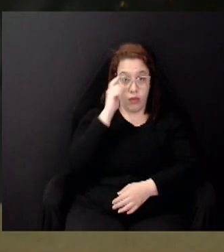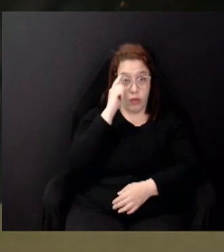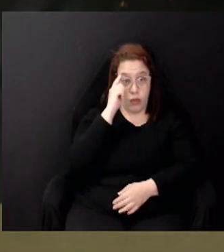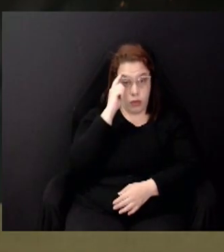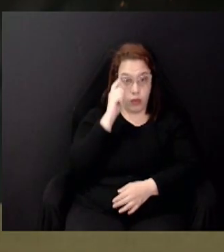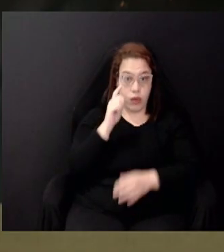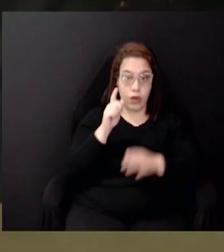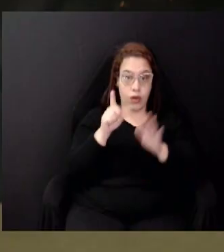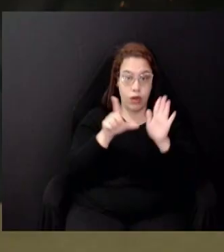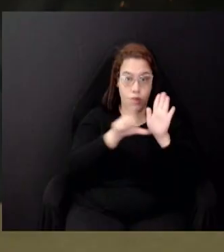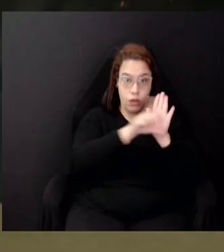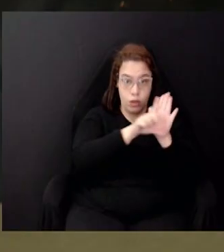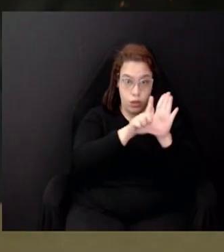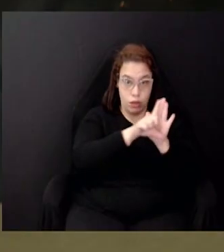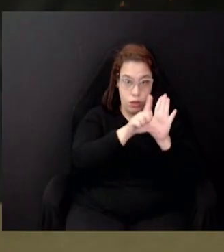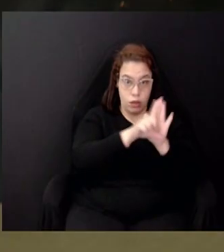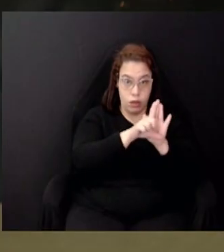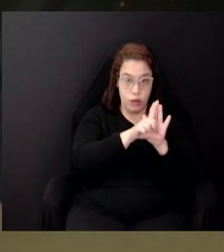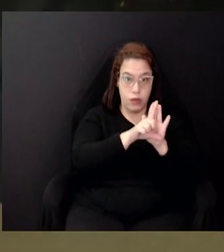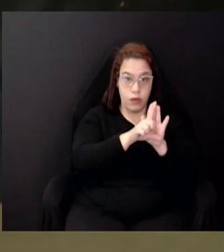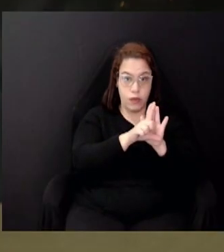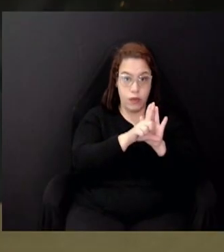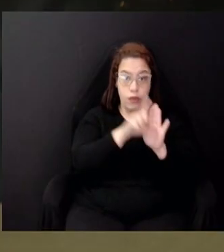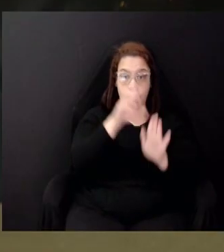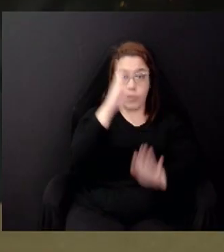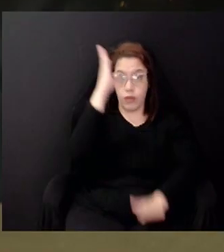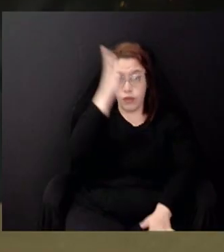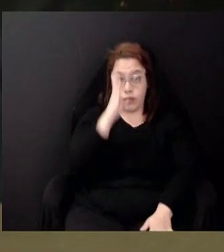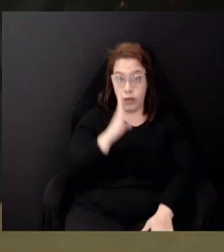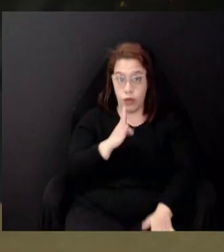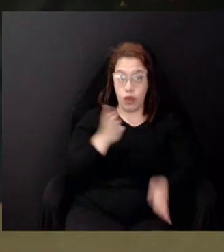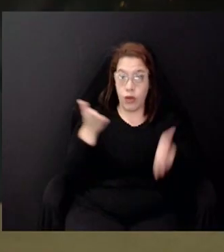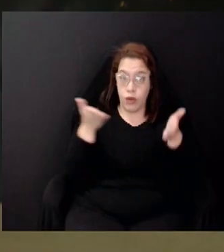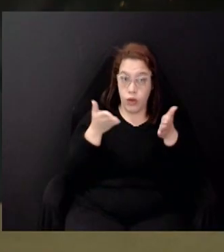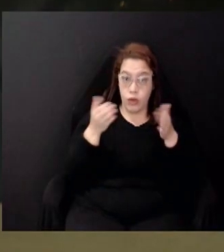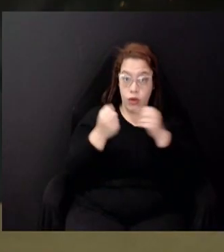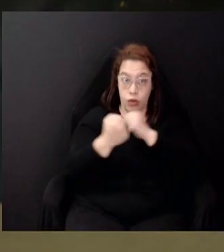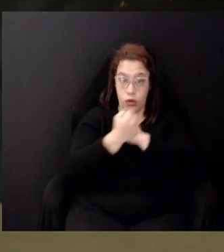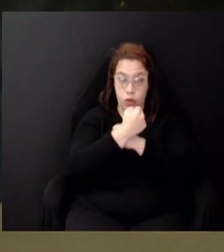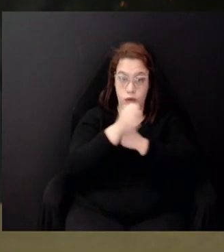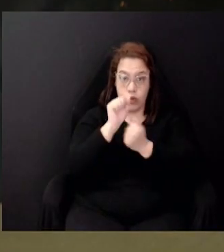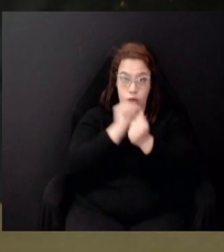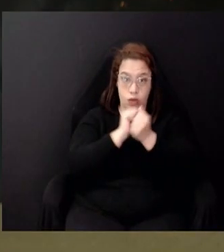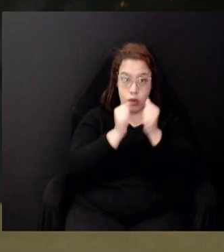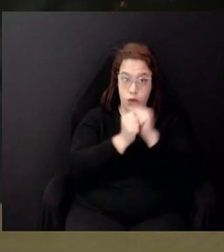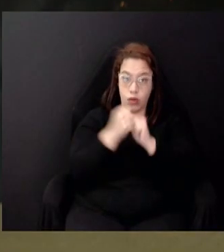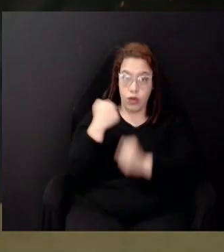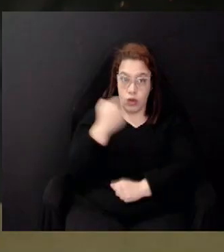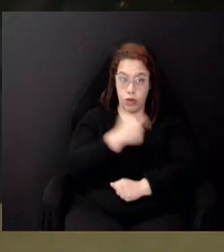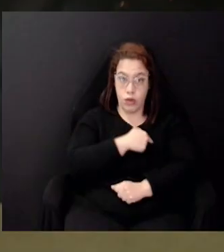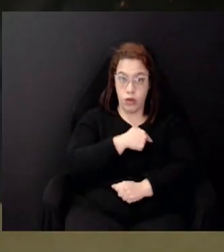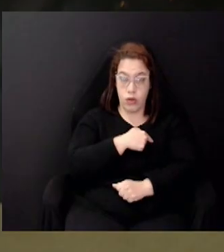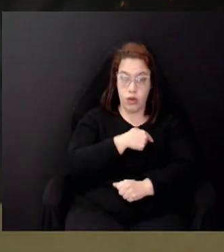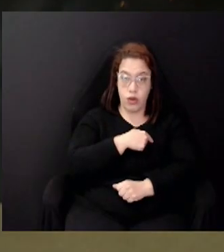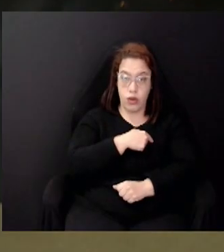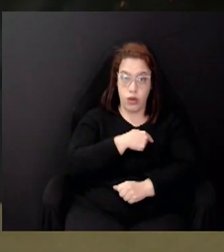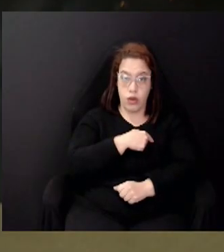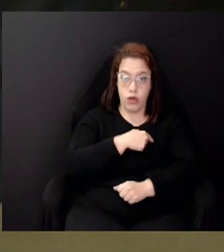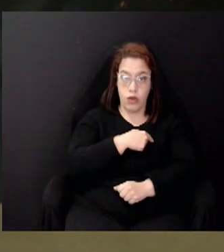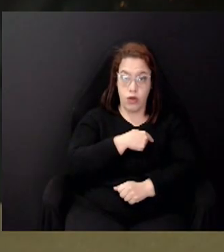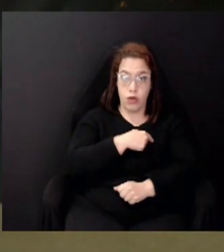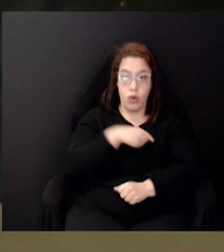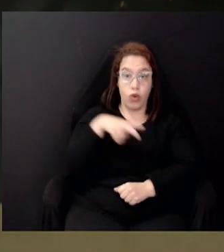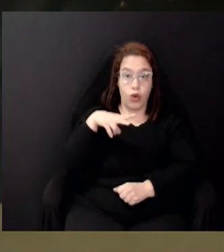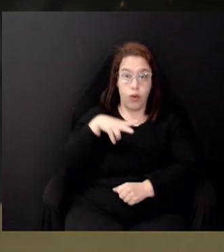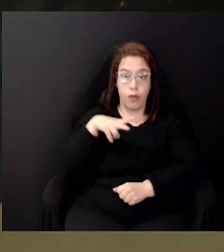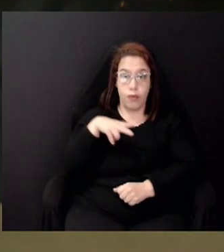vai para a doutora, vamos lá. A legislação brasileira atual protege adequadamente nossa privacidade digital ou, diante